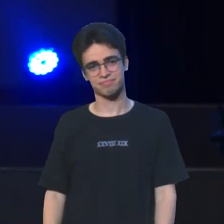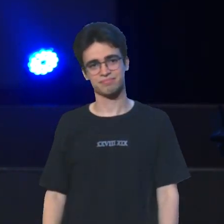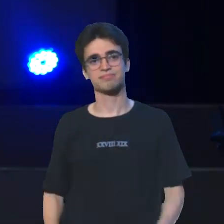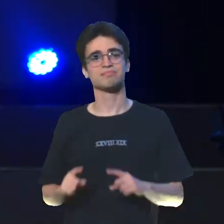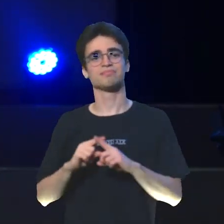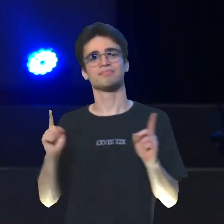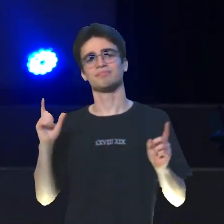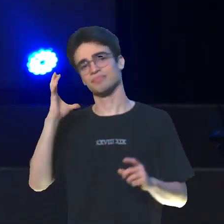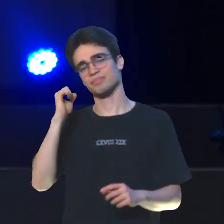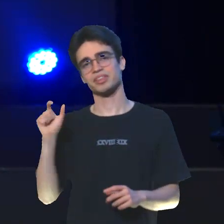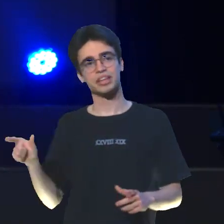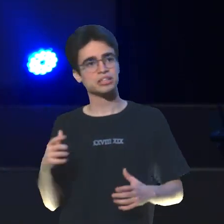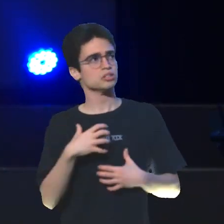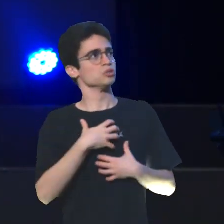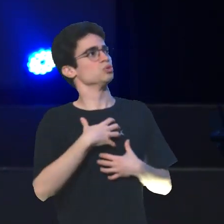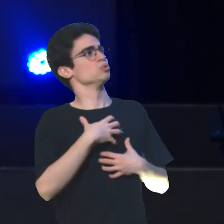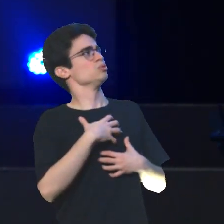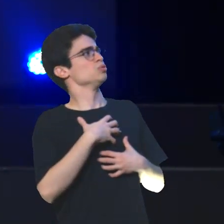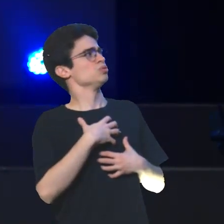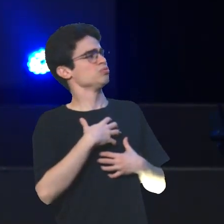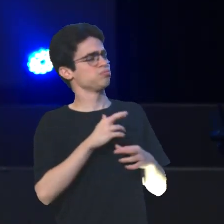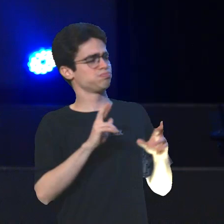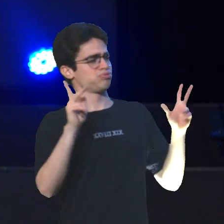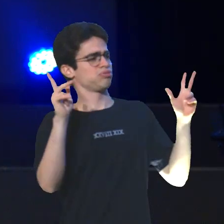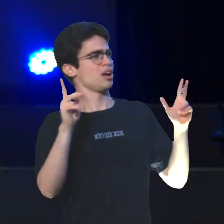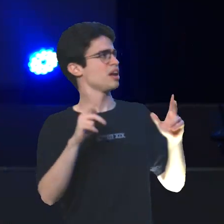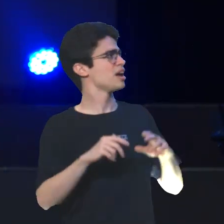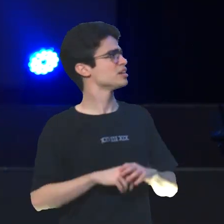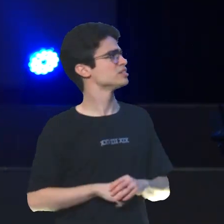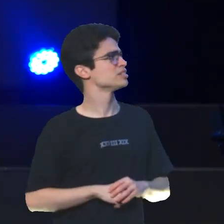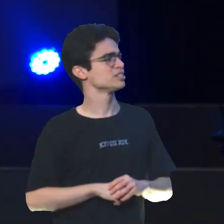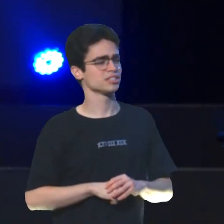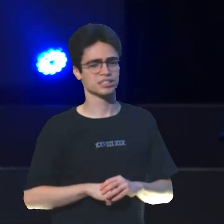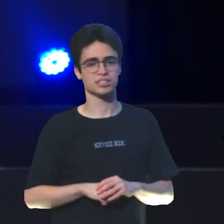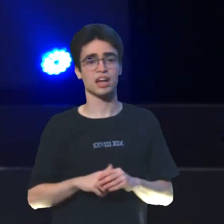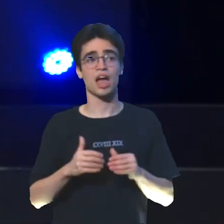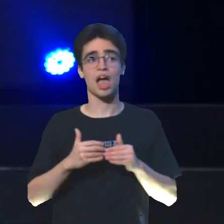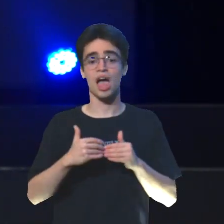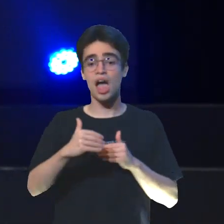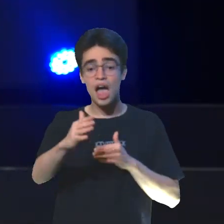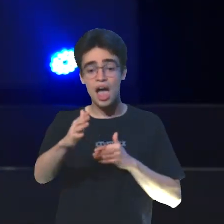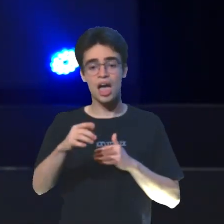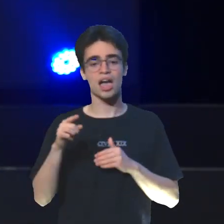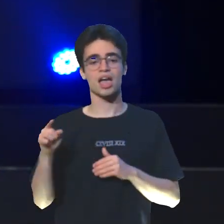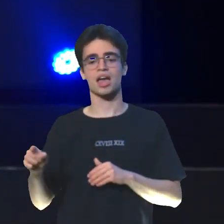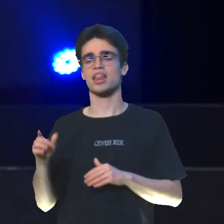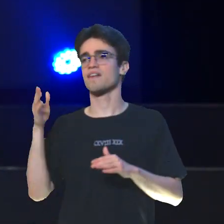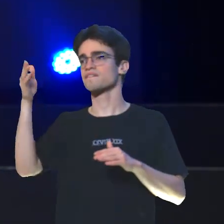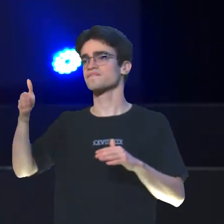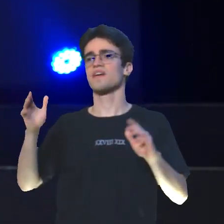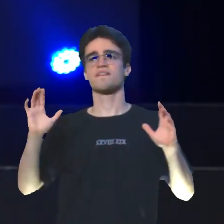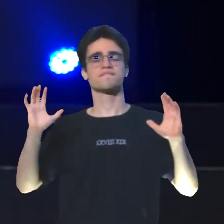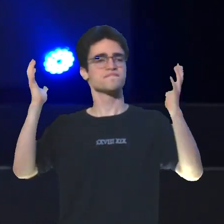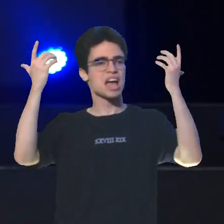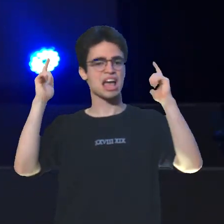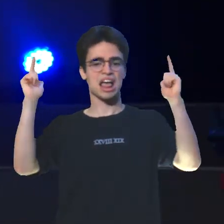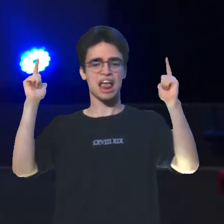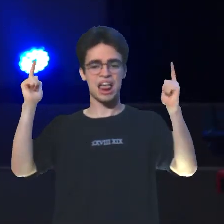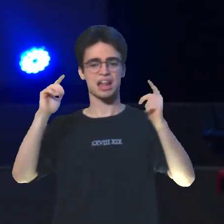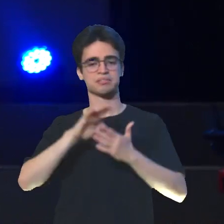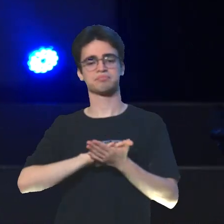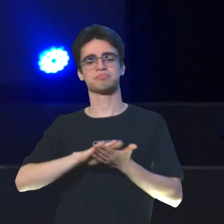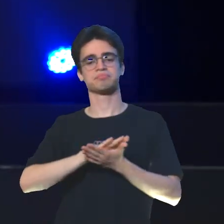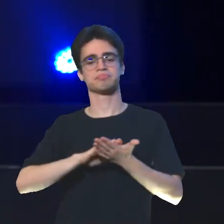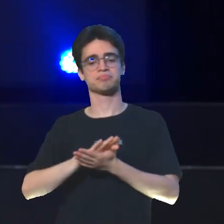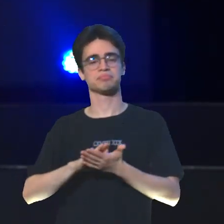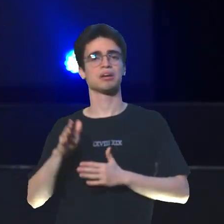Mas eu sei que ele sentiu algo diferente. Porque desde aquele dia ele nunca mais foi numa festa. Nunca